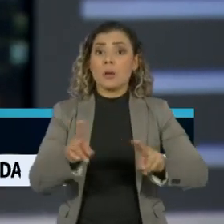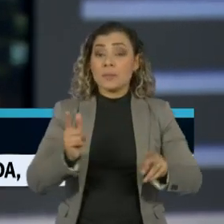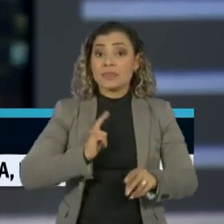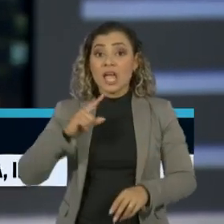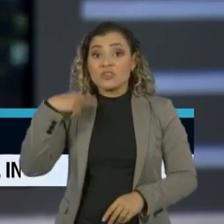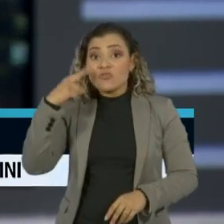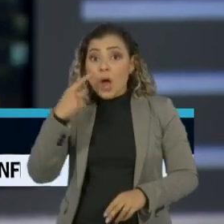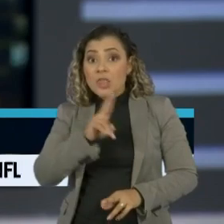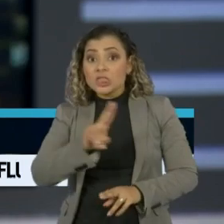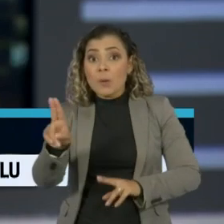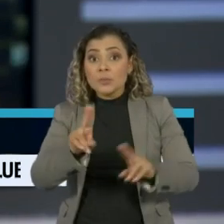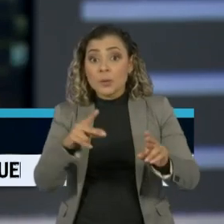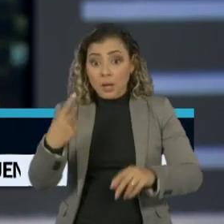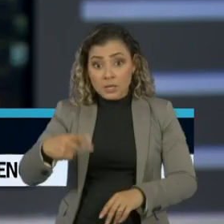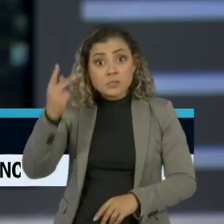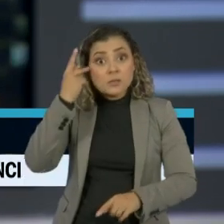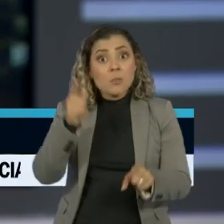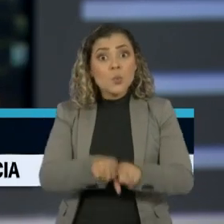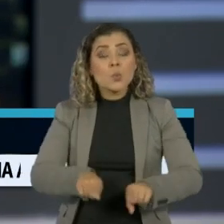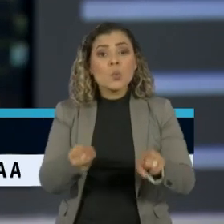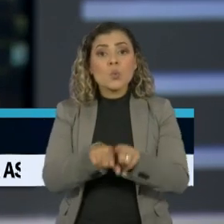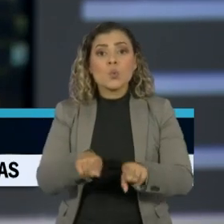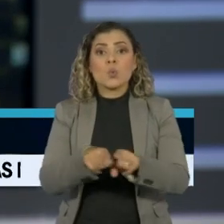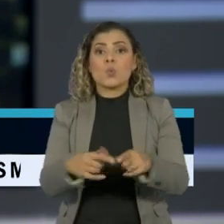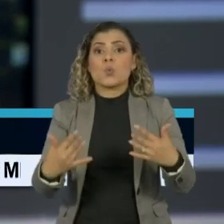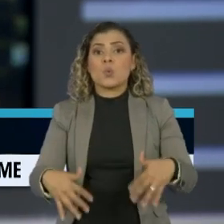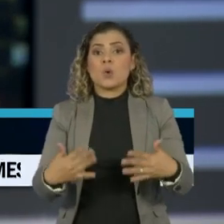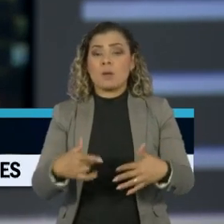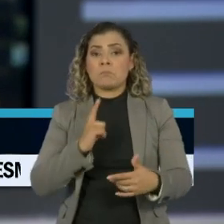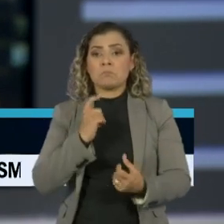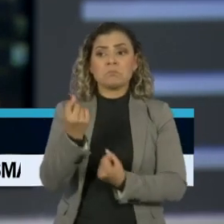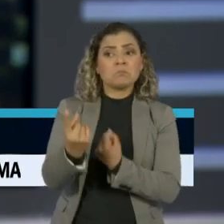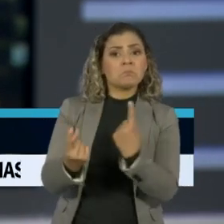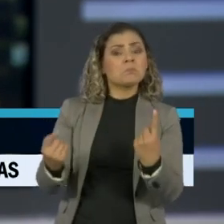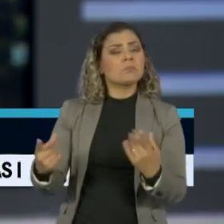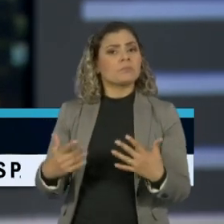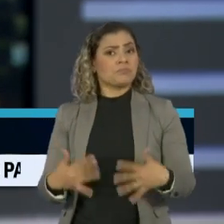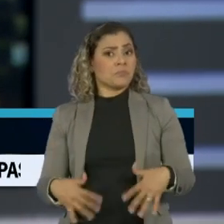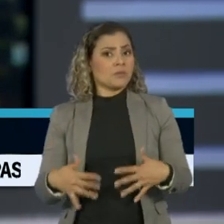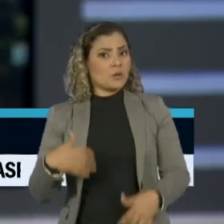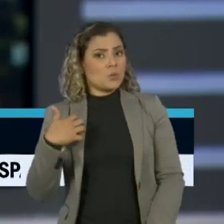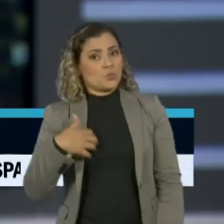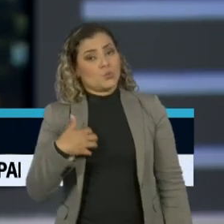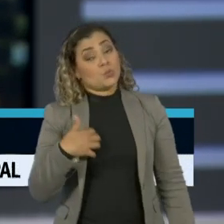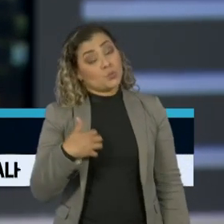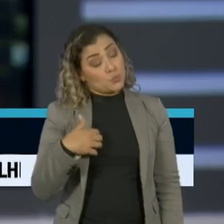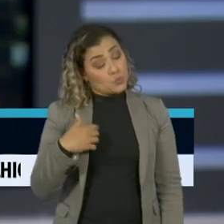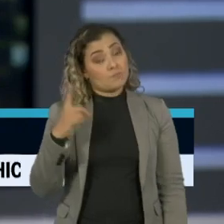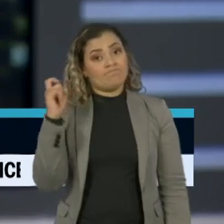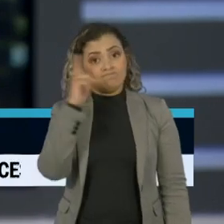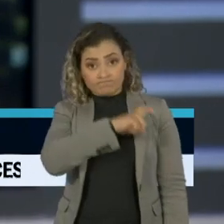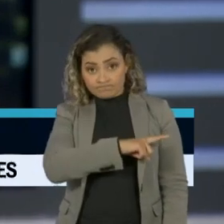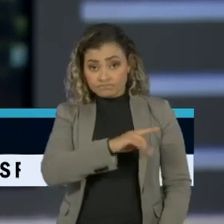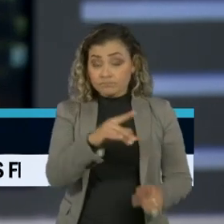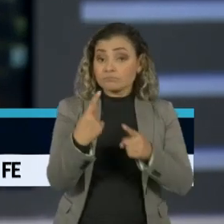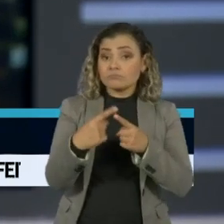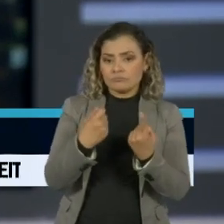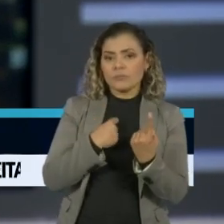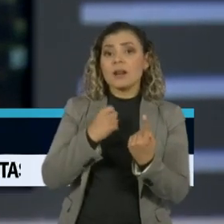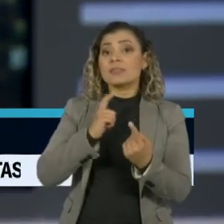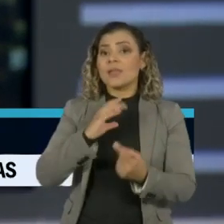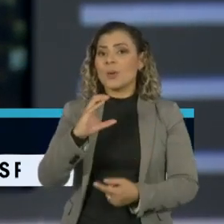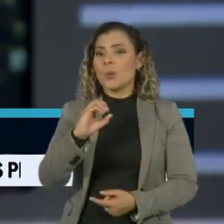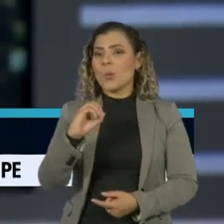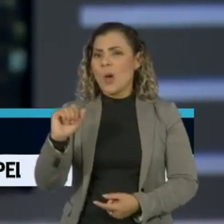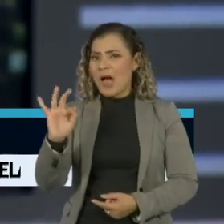advogados, inclusive aqui de São Paulo, que teriam sido consultados. É uma situação realmente extremamente difícil. De um lado, tem os dados do COAF,